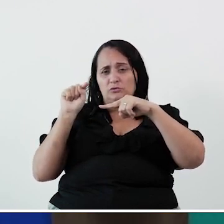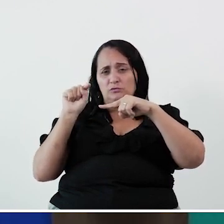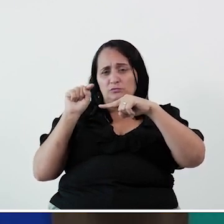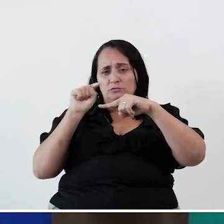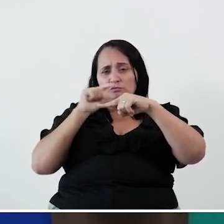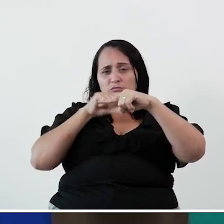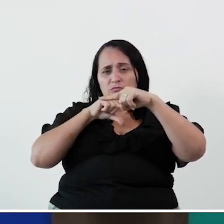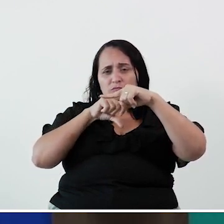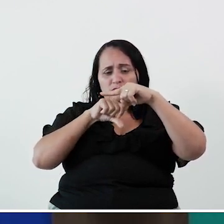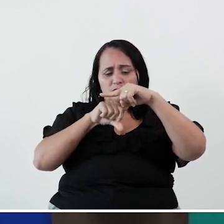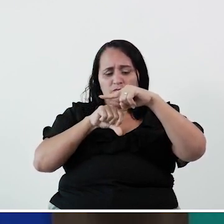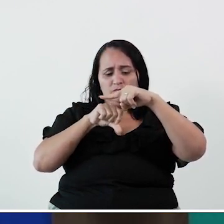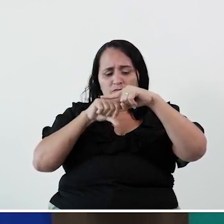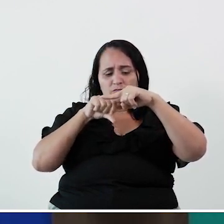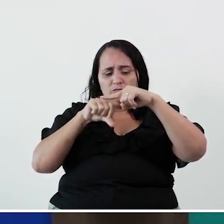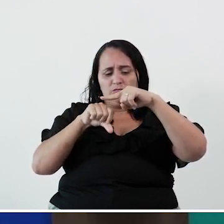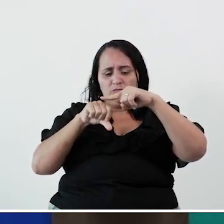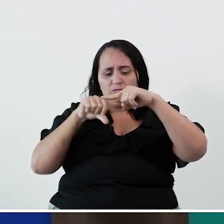embaixo vão